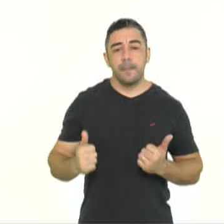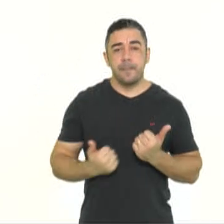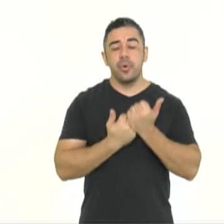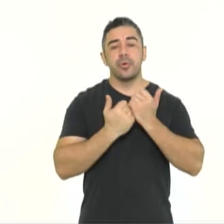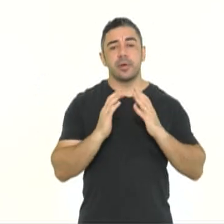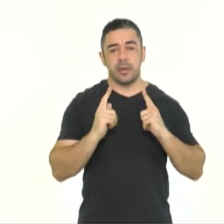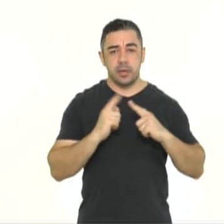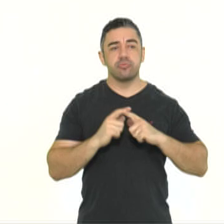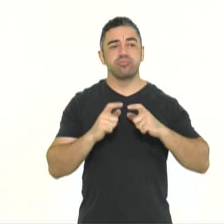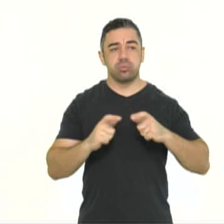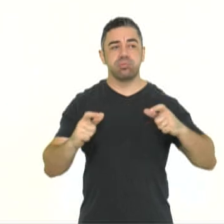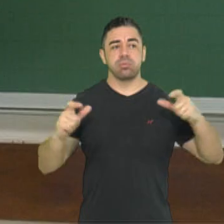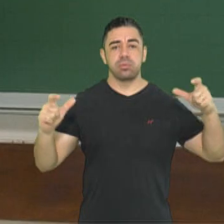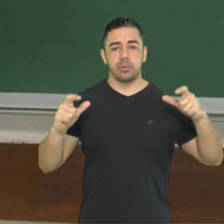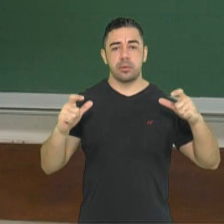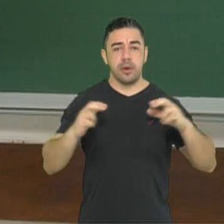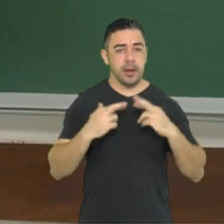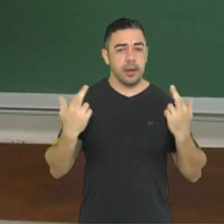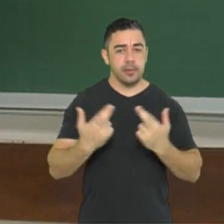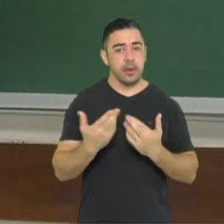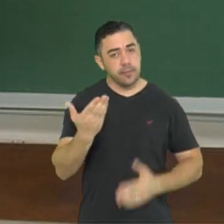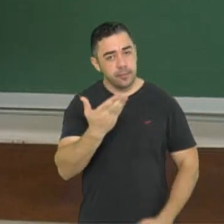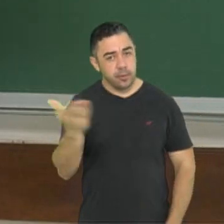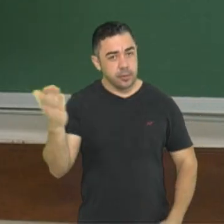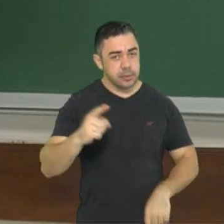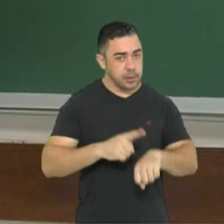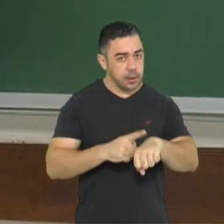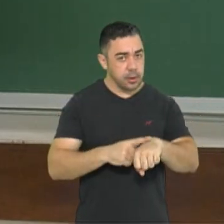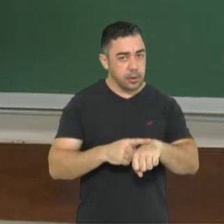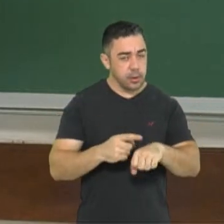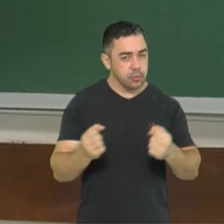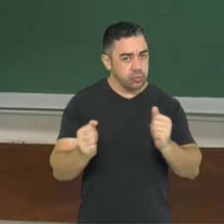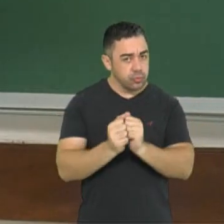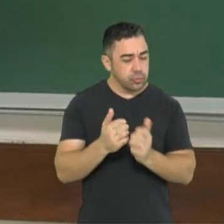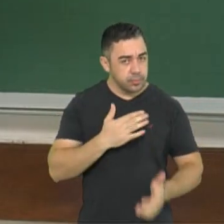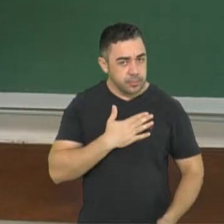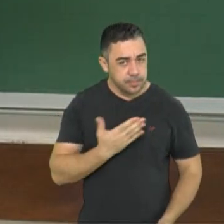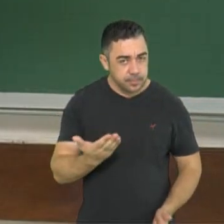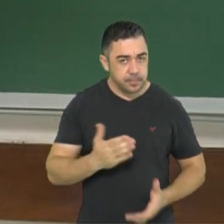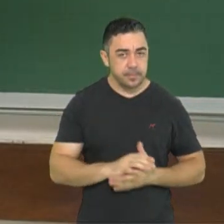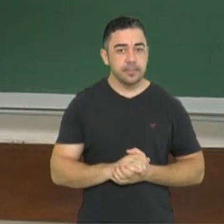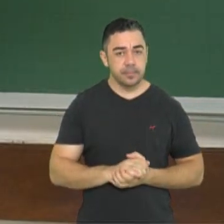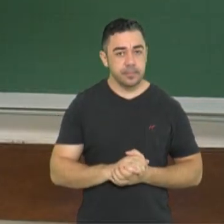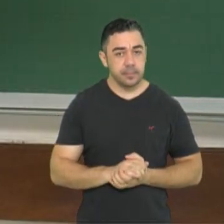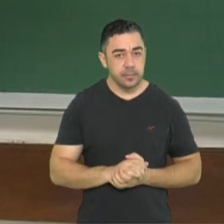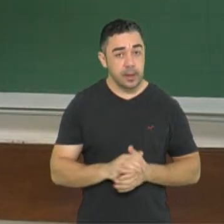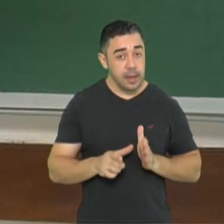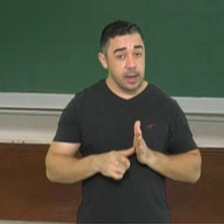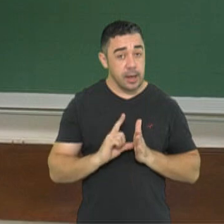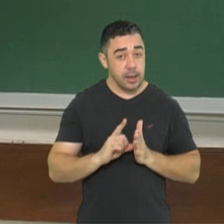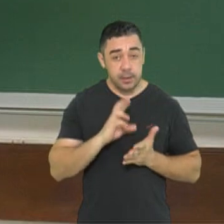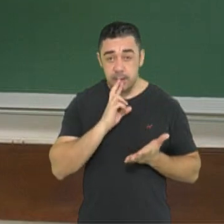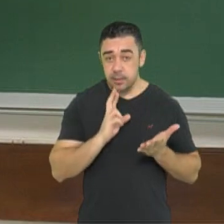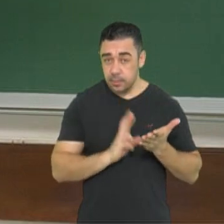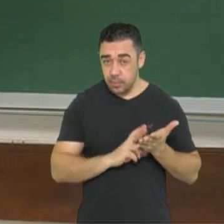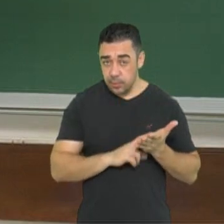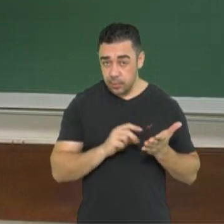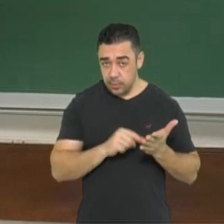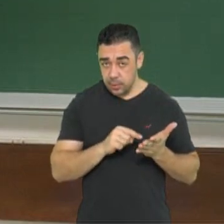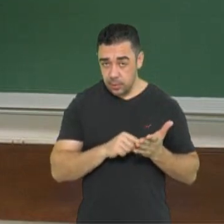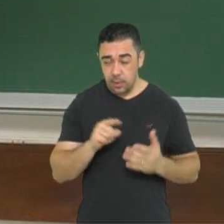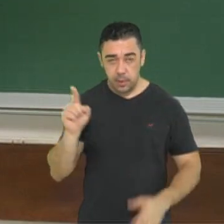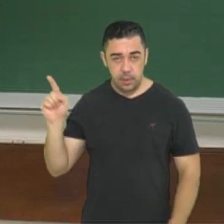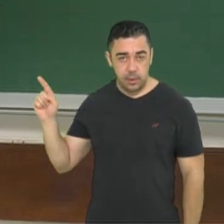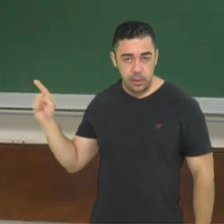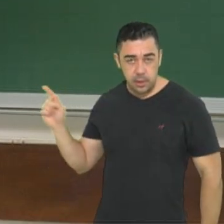continuou expandindo seu reino. Agora é com vocês, vamos fazer esse quiz junto comigo aí. Ah, tá. Antes de responder,